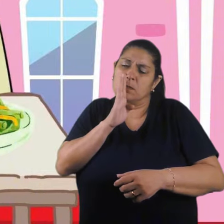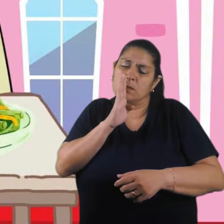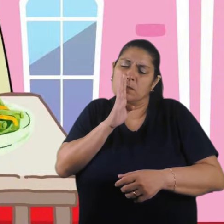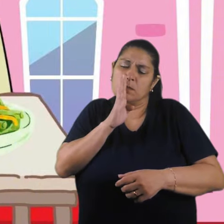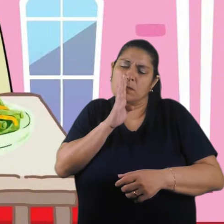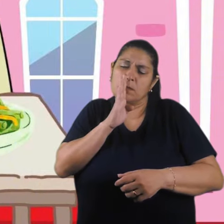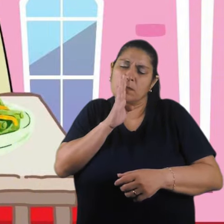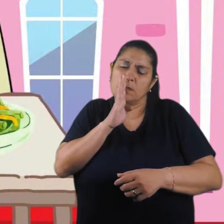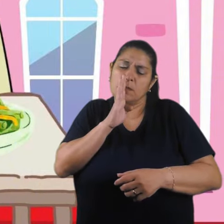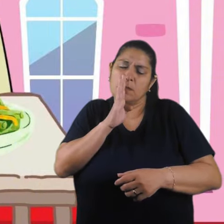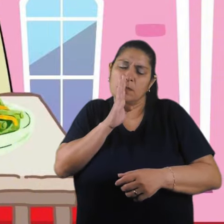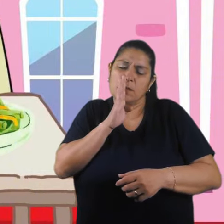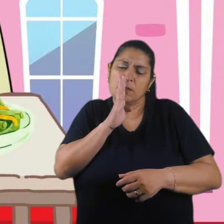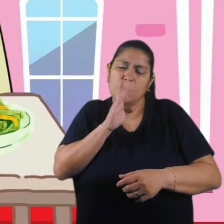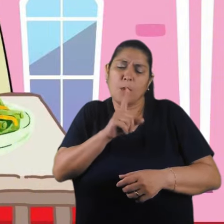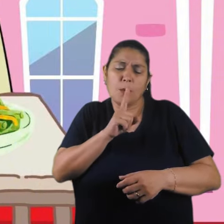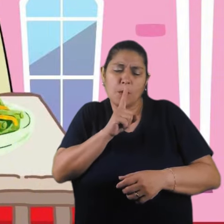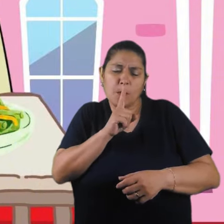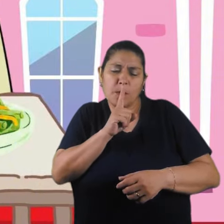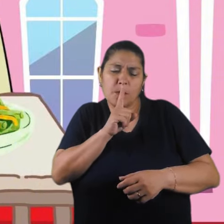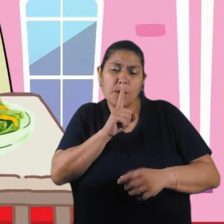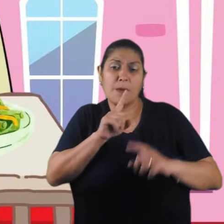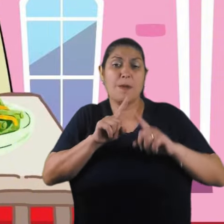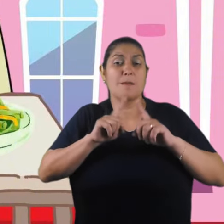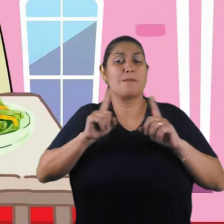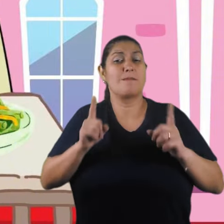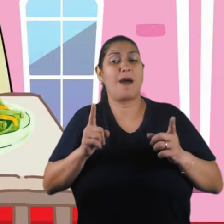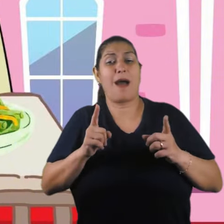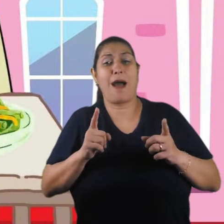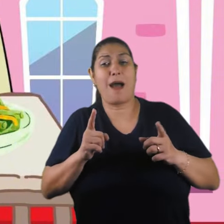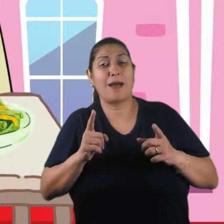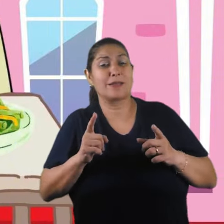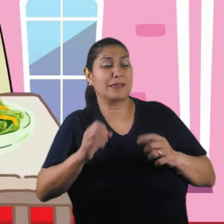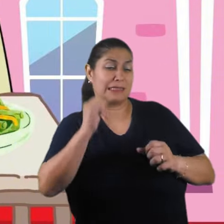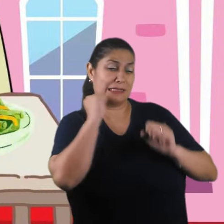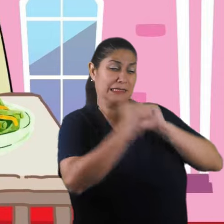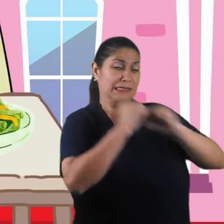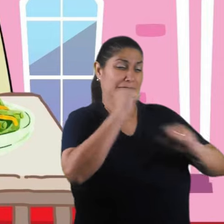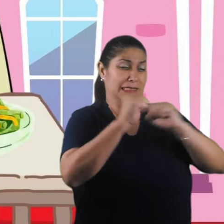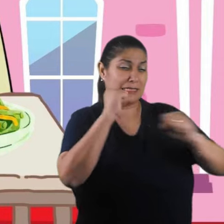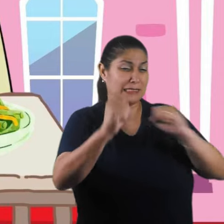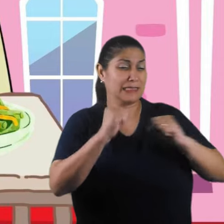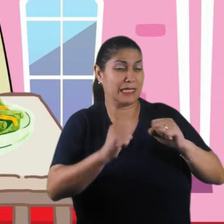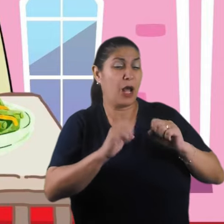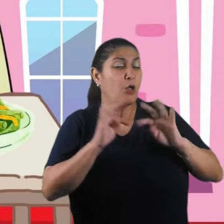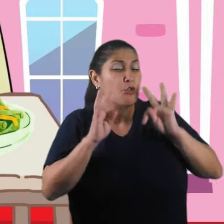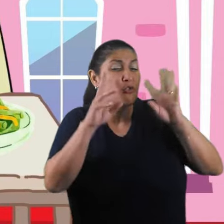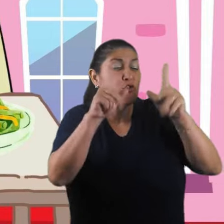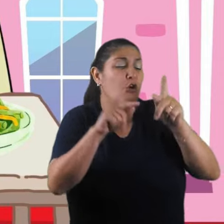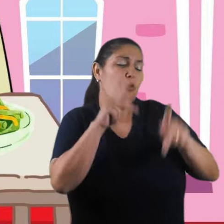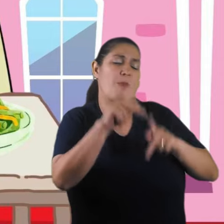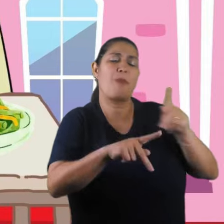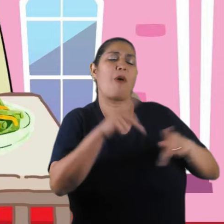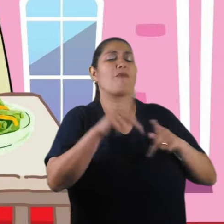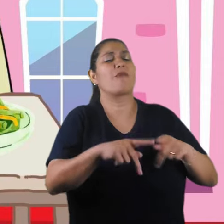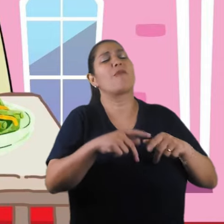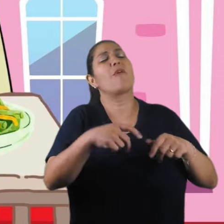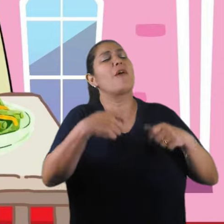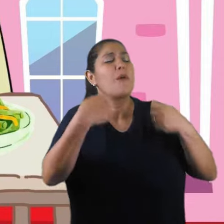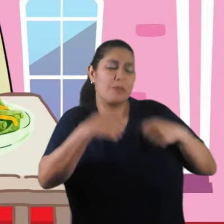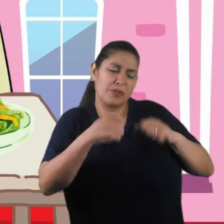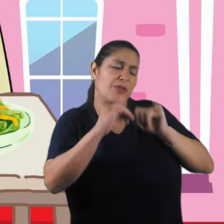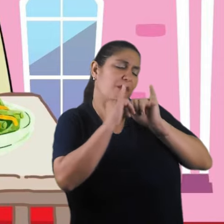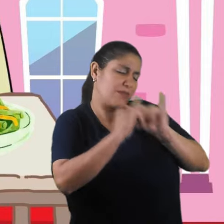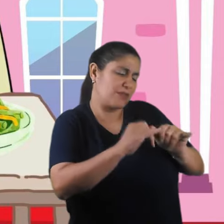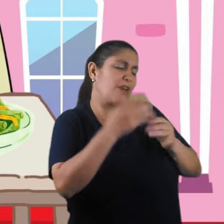estaria incomodando o rei com meu pedido e teria ficado em silêncio. Mas uma aflição como essa eu tive